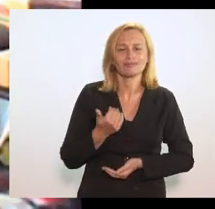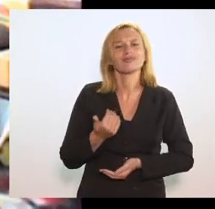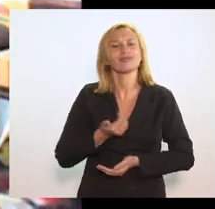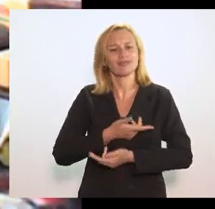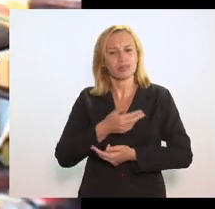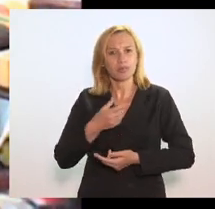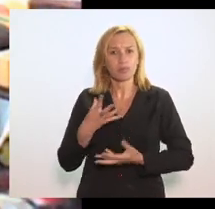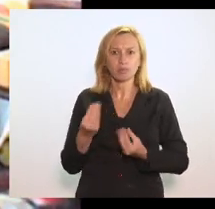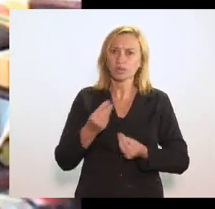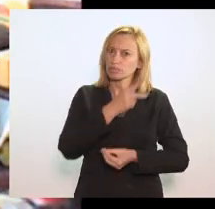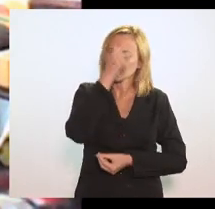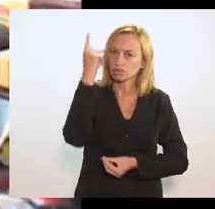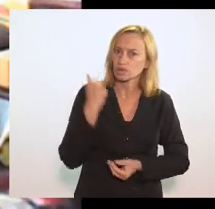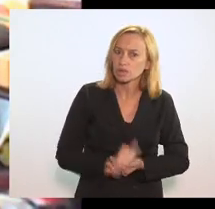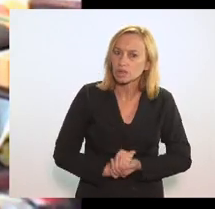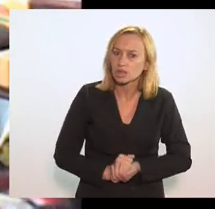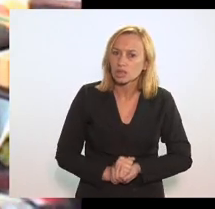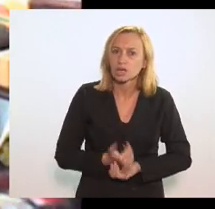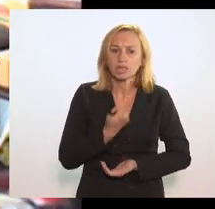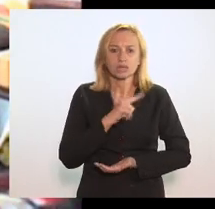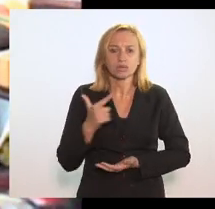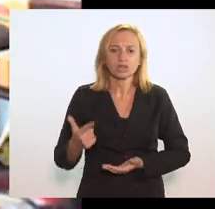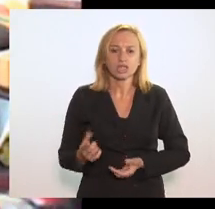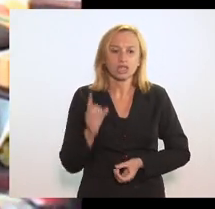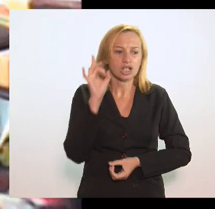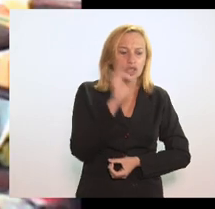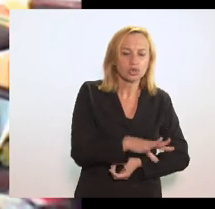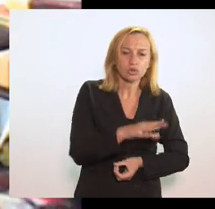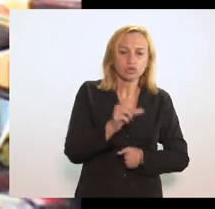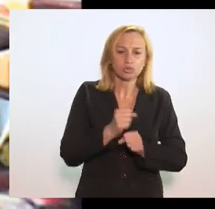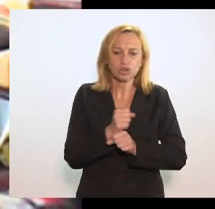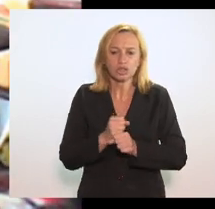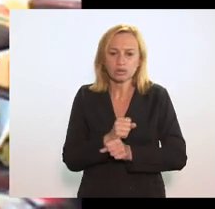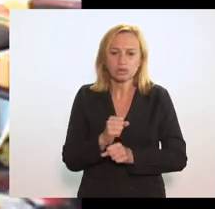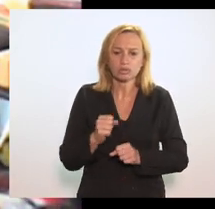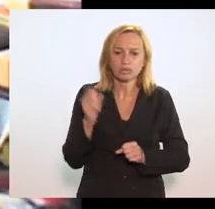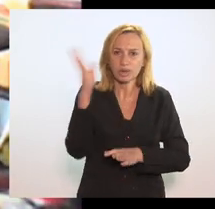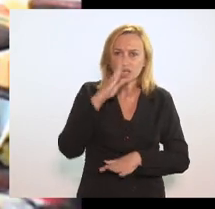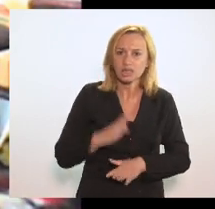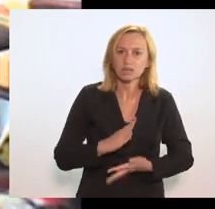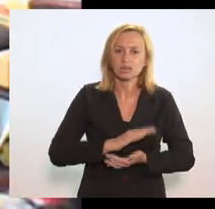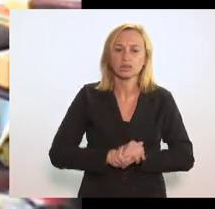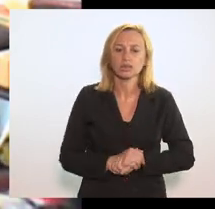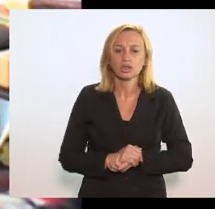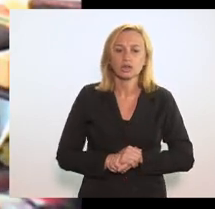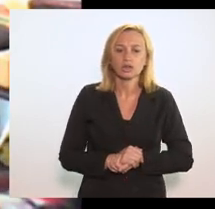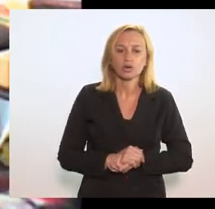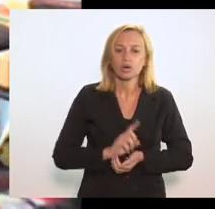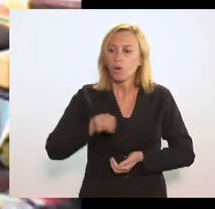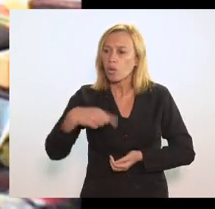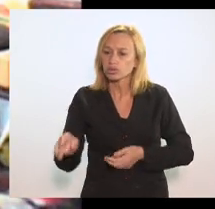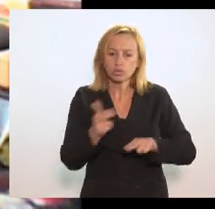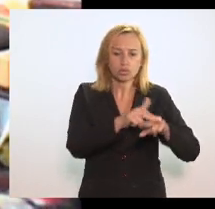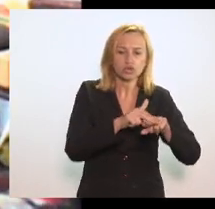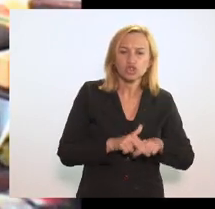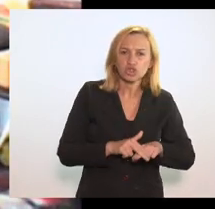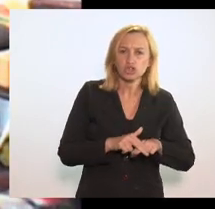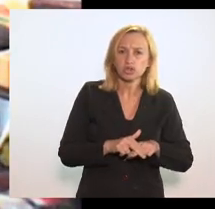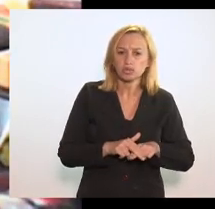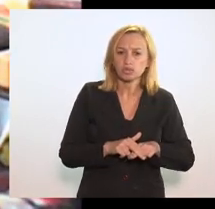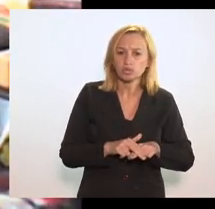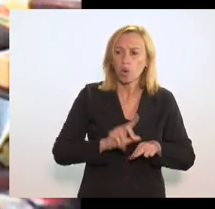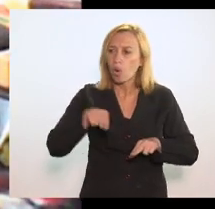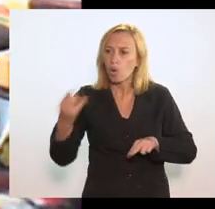gente. Não houve, nas últimas décadas no Brasil, nenhum outro motivo, nenhuma